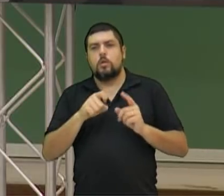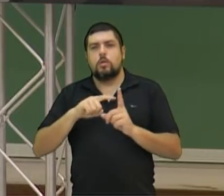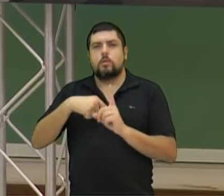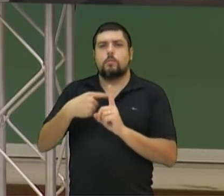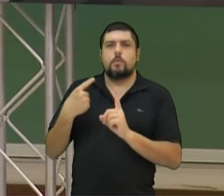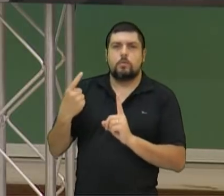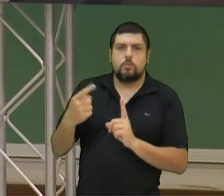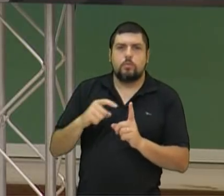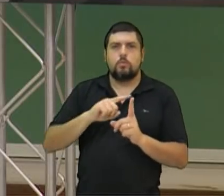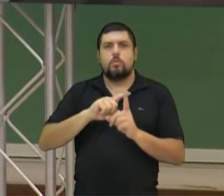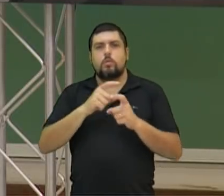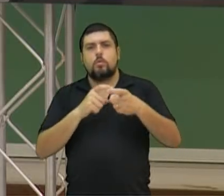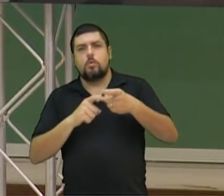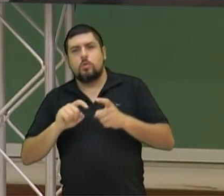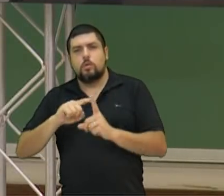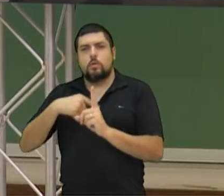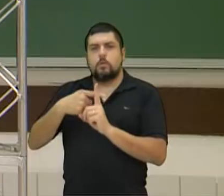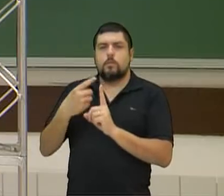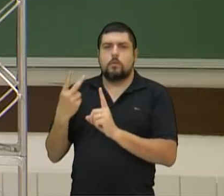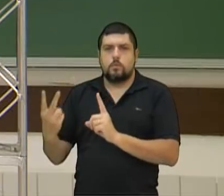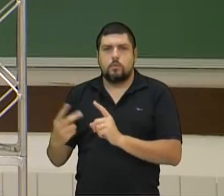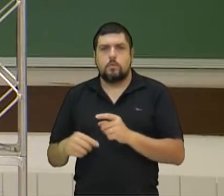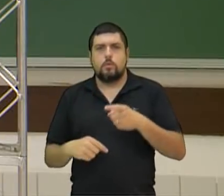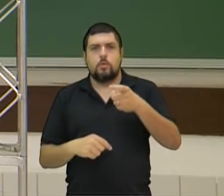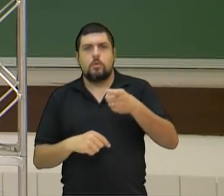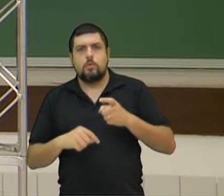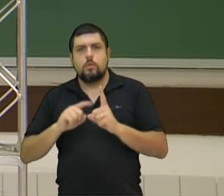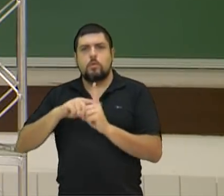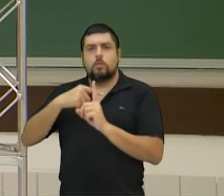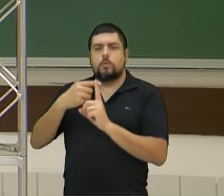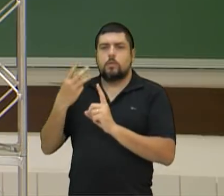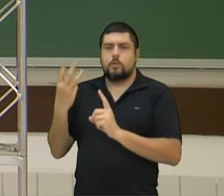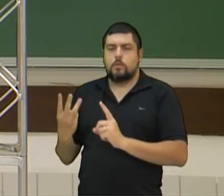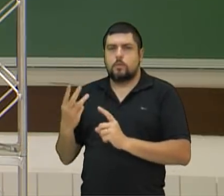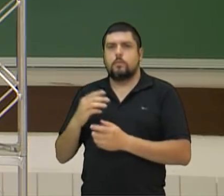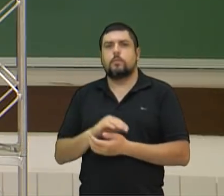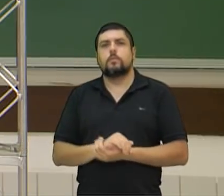3, tá? Podemos até definir assim, ó.